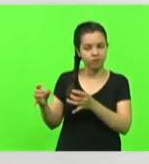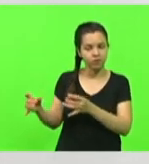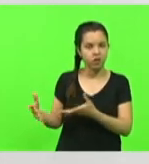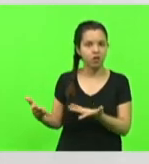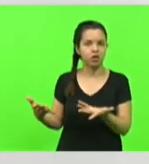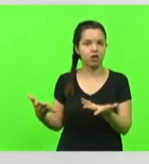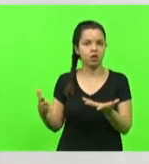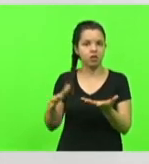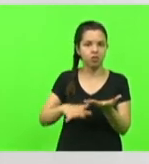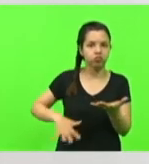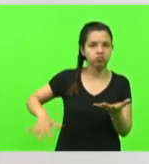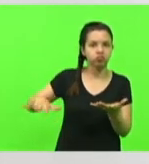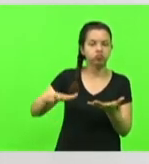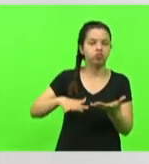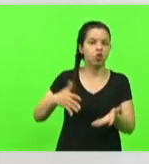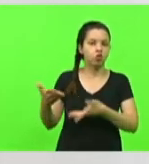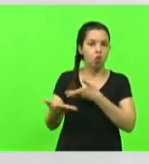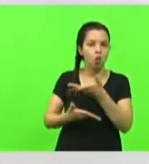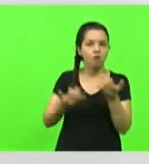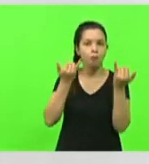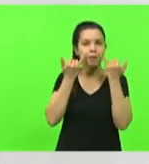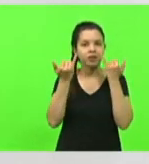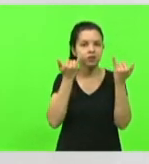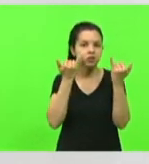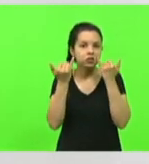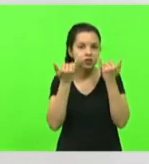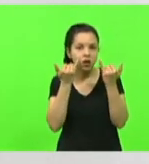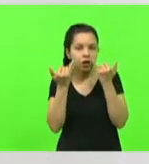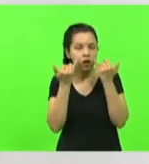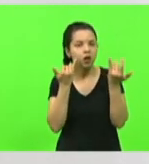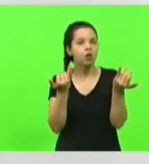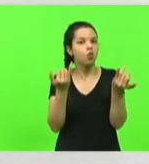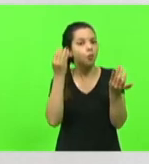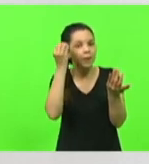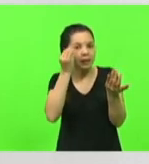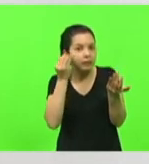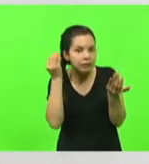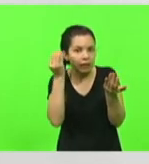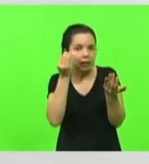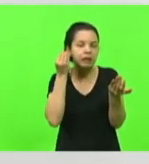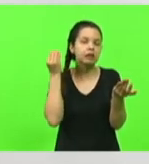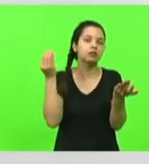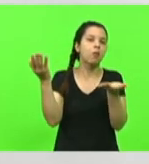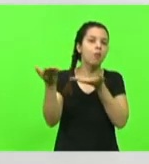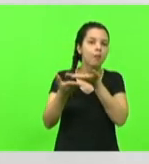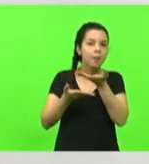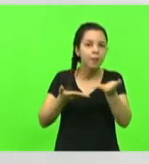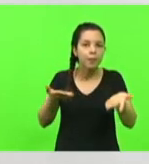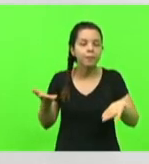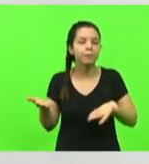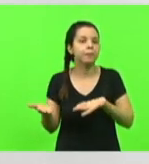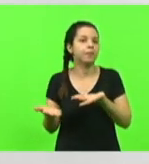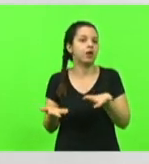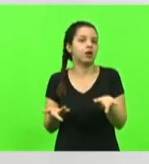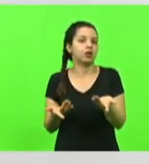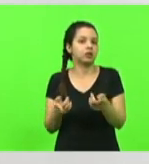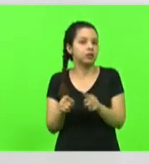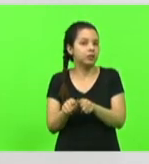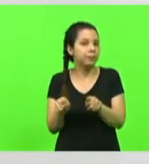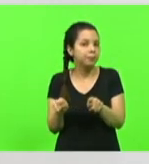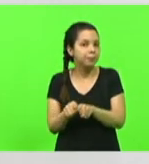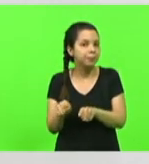informações, de compartilhamento, de experiências, da atuação das práticas